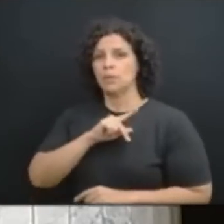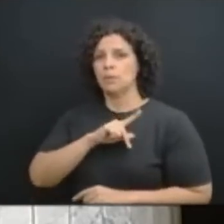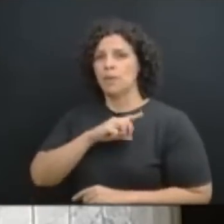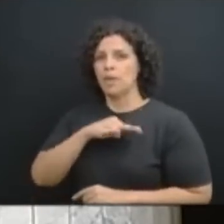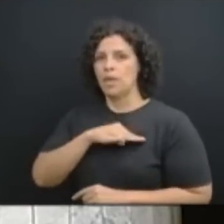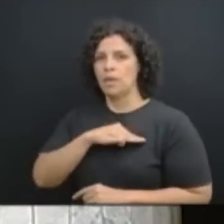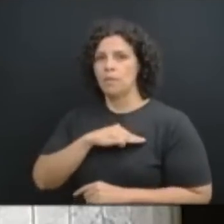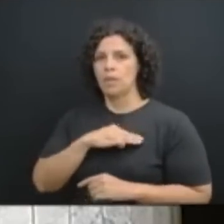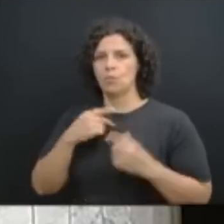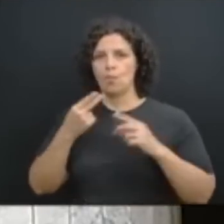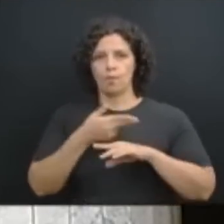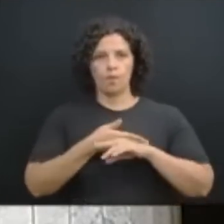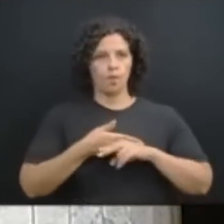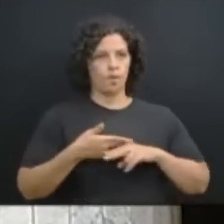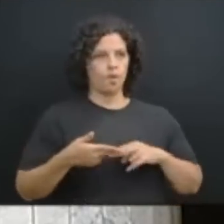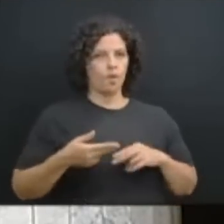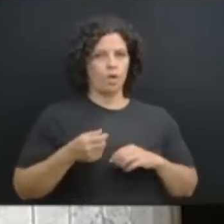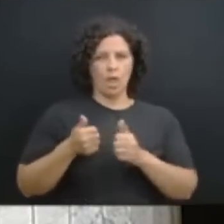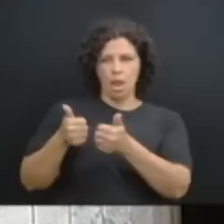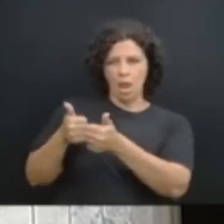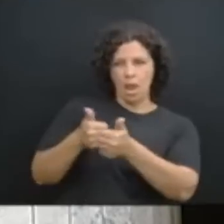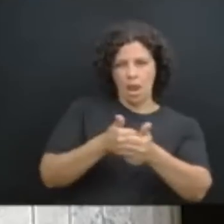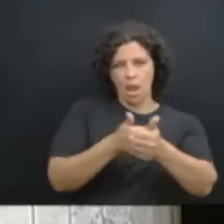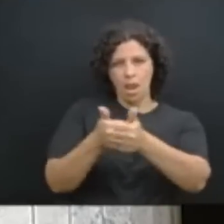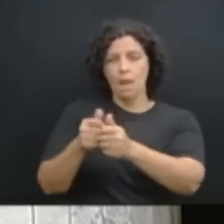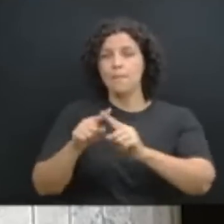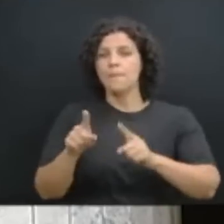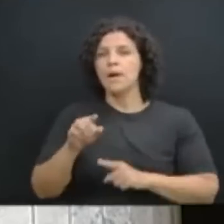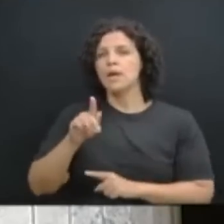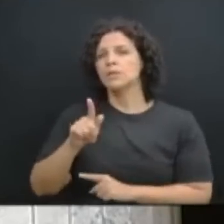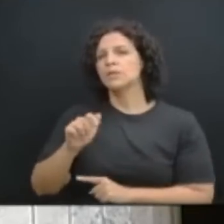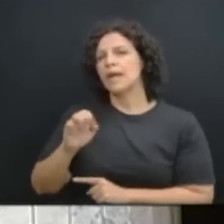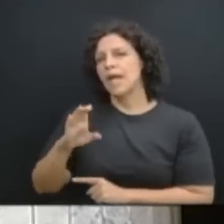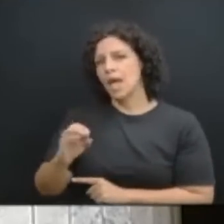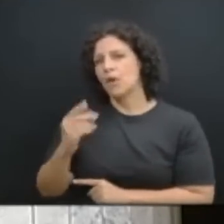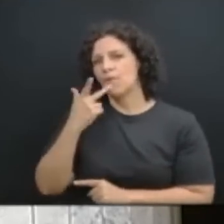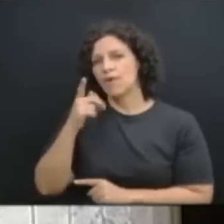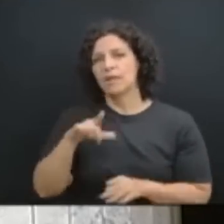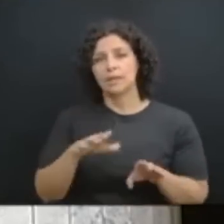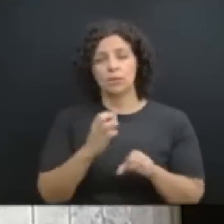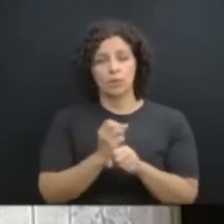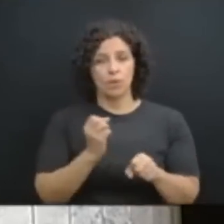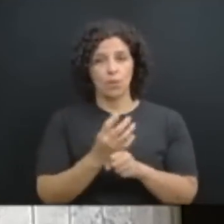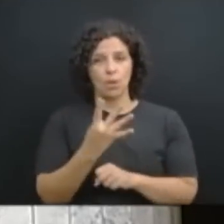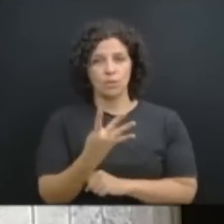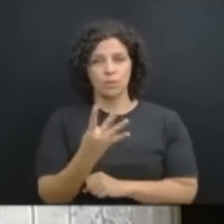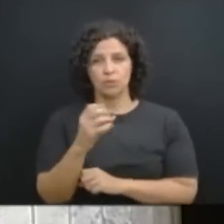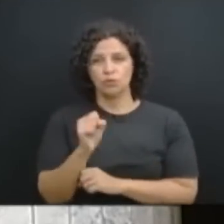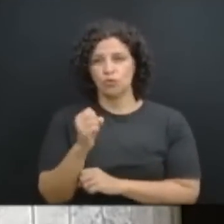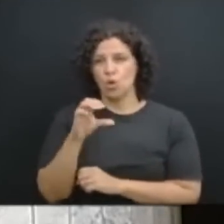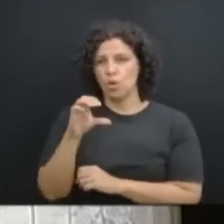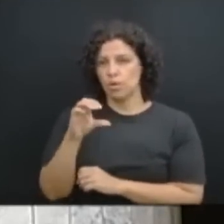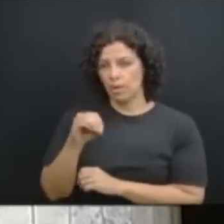paisana. Mas o GAECO nos diz outra coisa, que além de